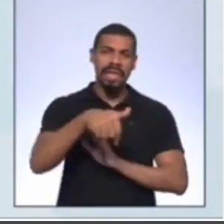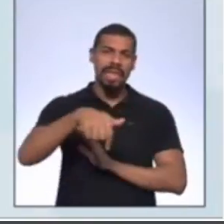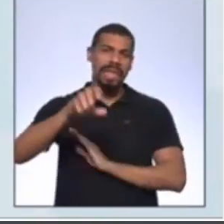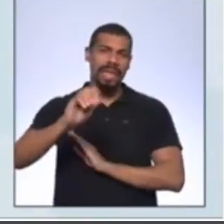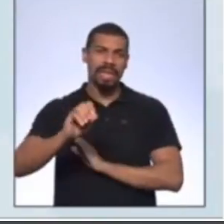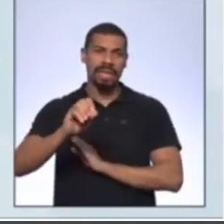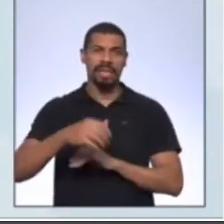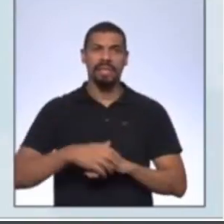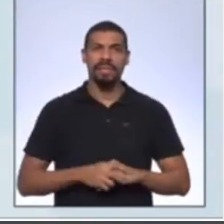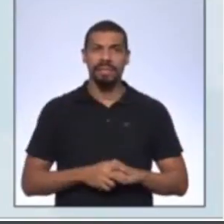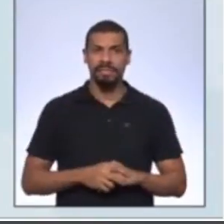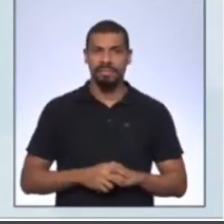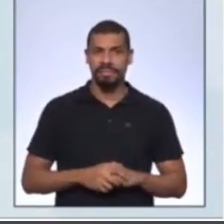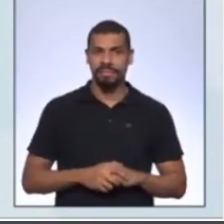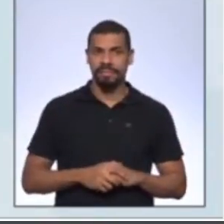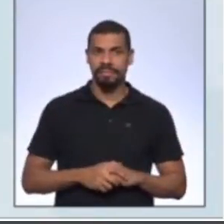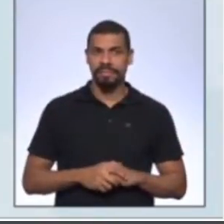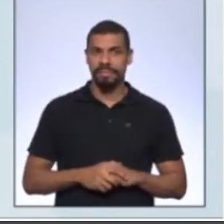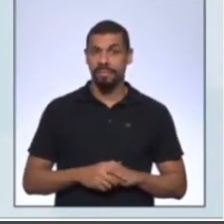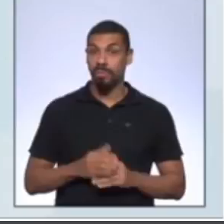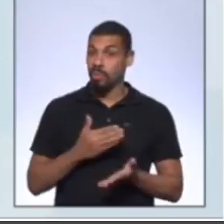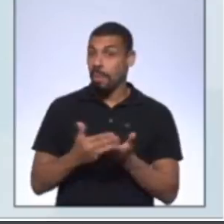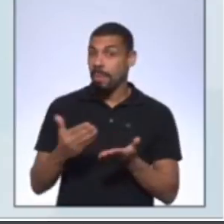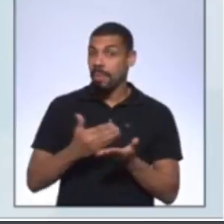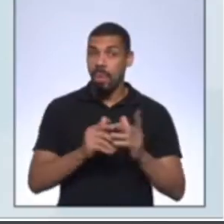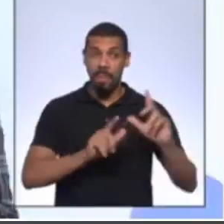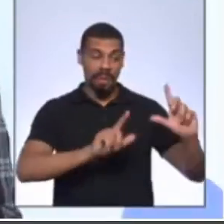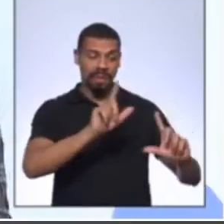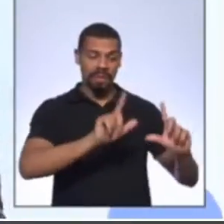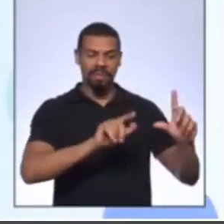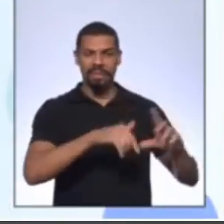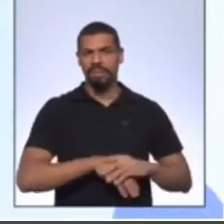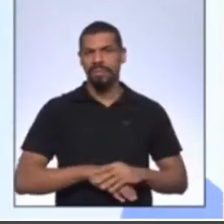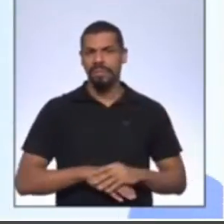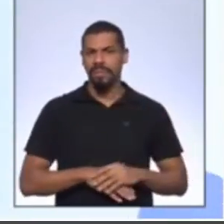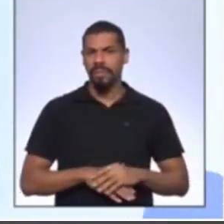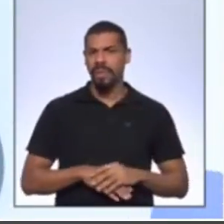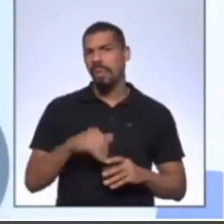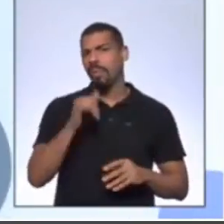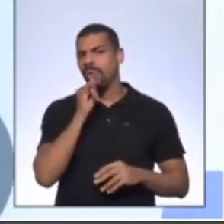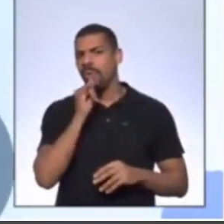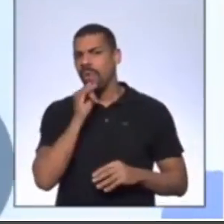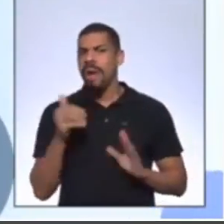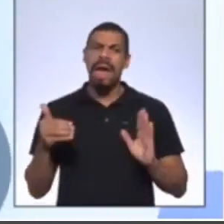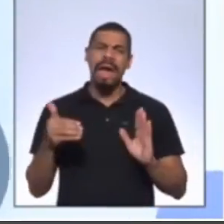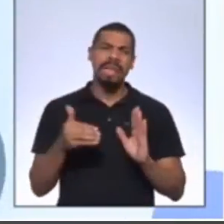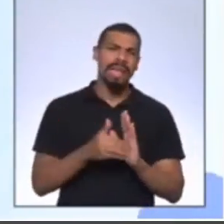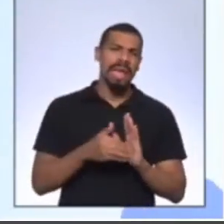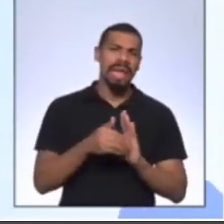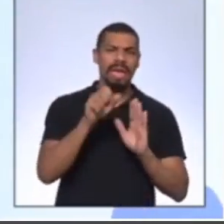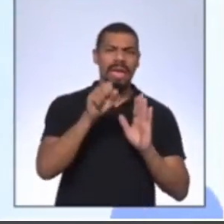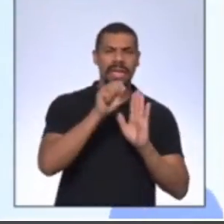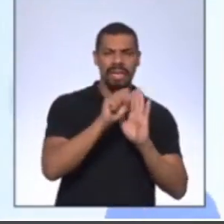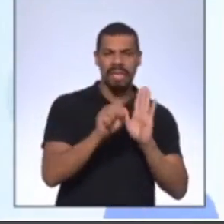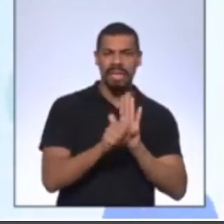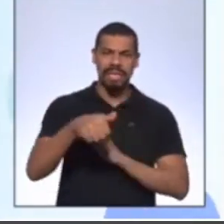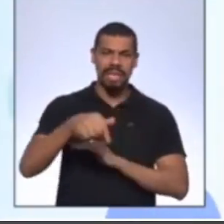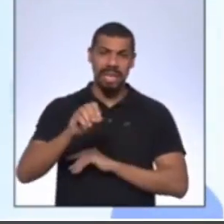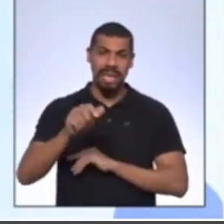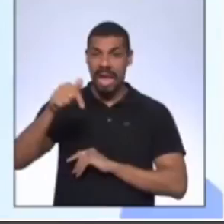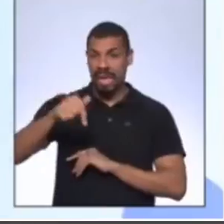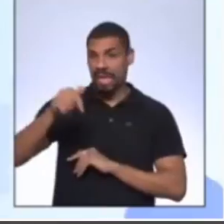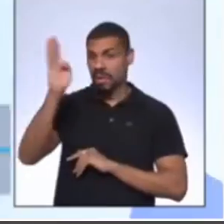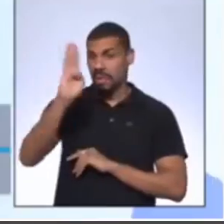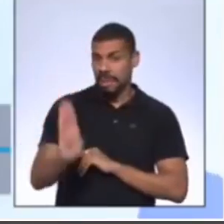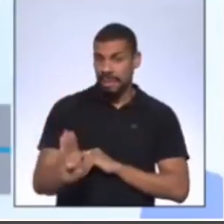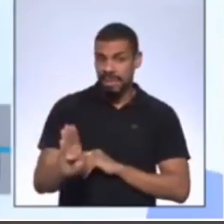com o advento ea concorrência direta da televisão tá então gente até a década de 50 claro aqui no brasil a televisão só